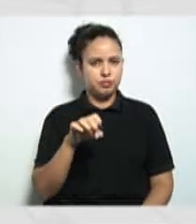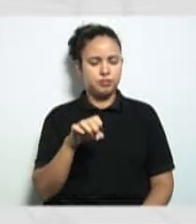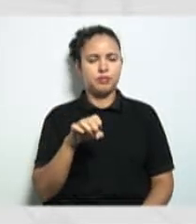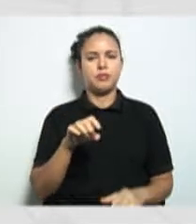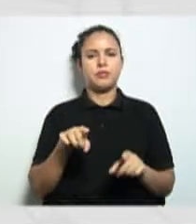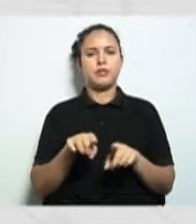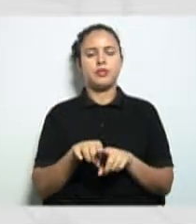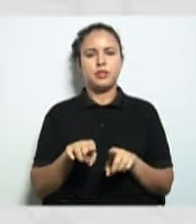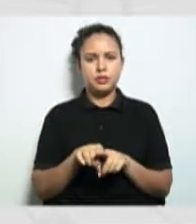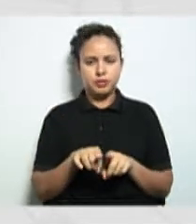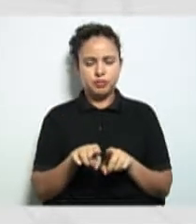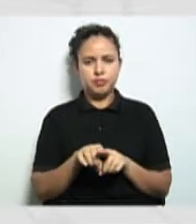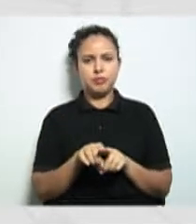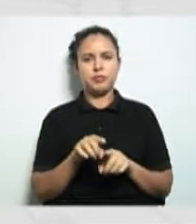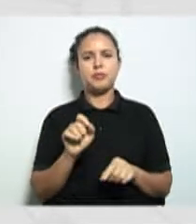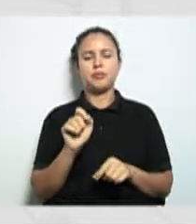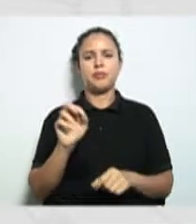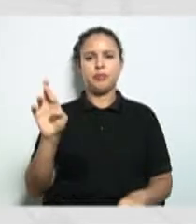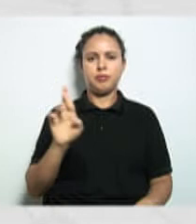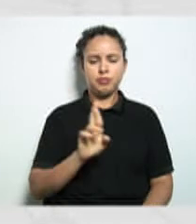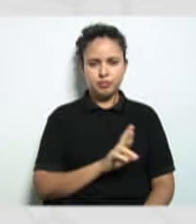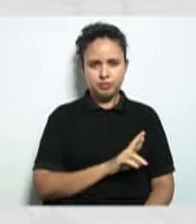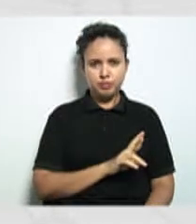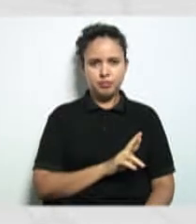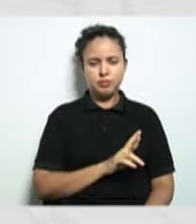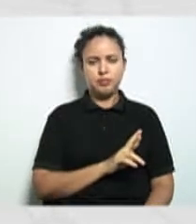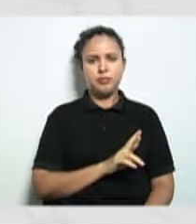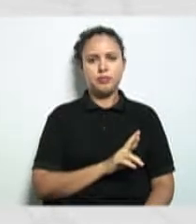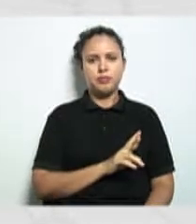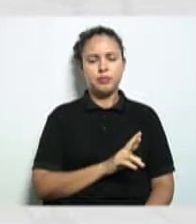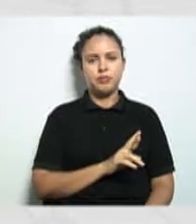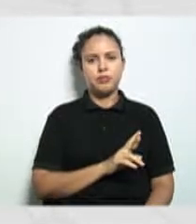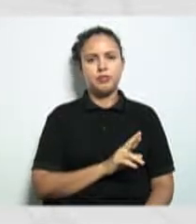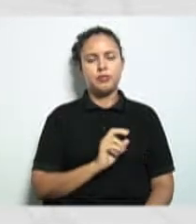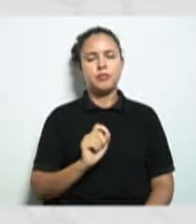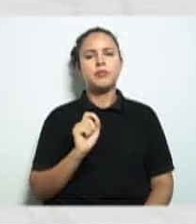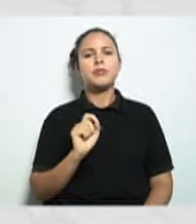Maria Rosa, né? Responderam que essa alternativa é